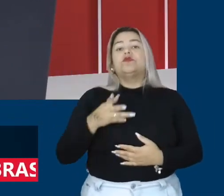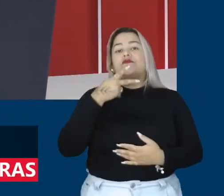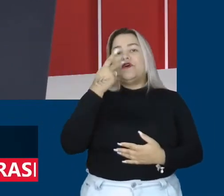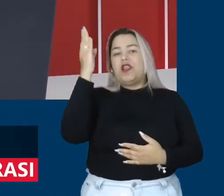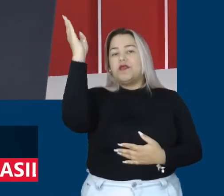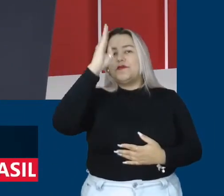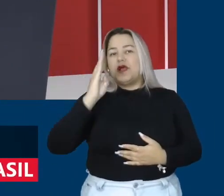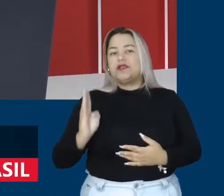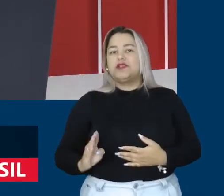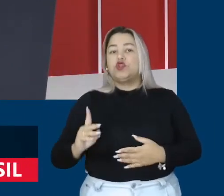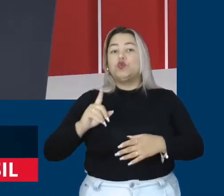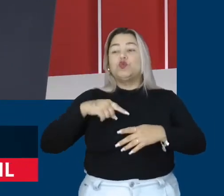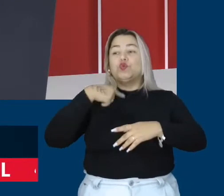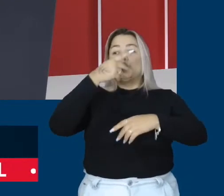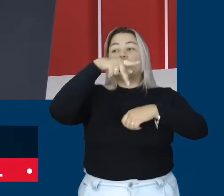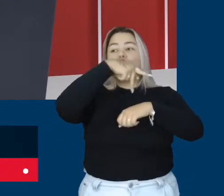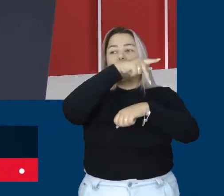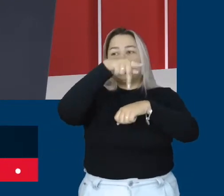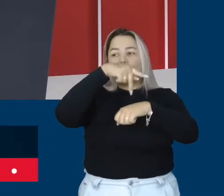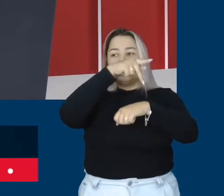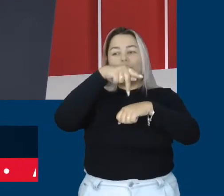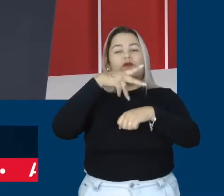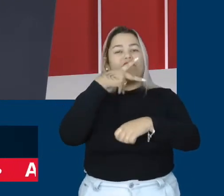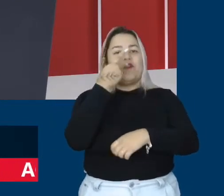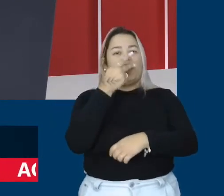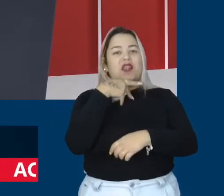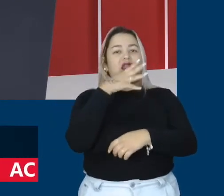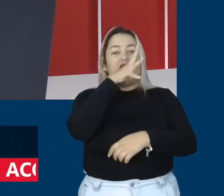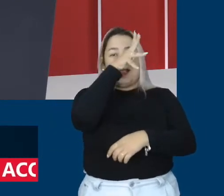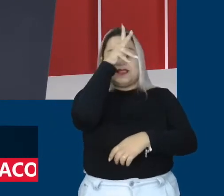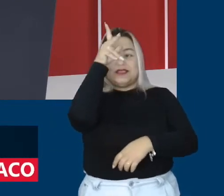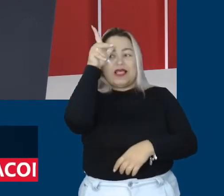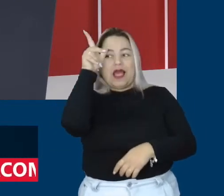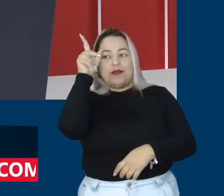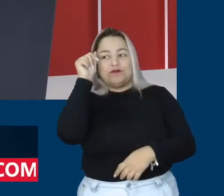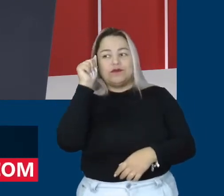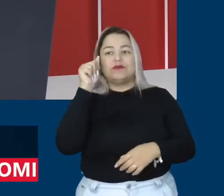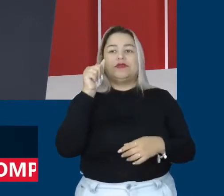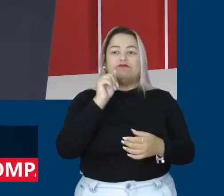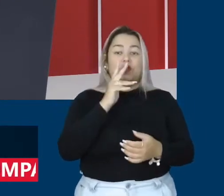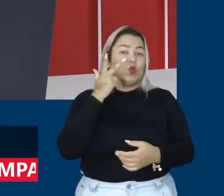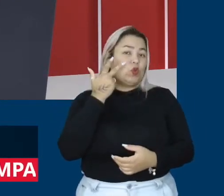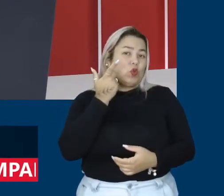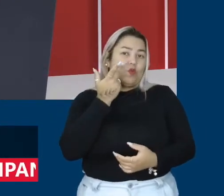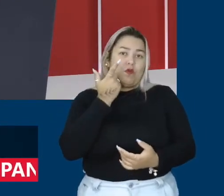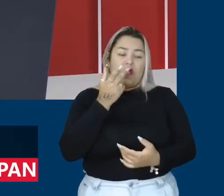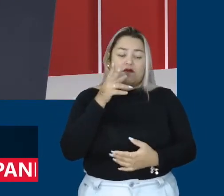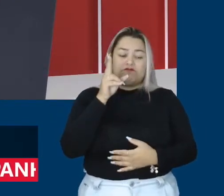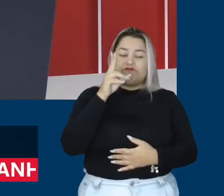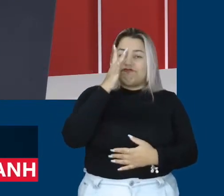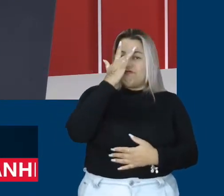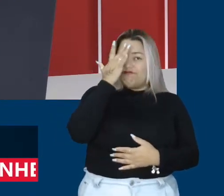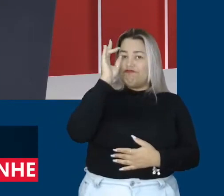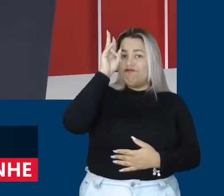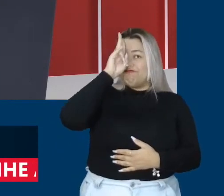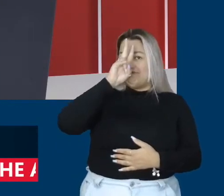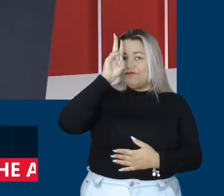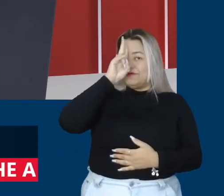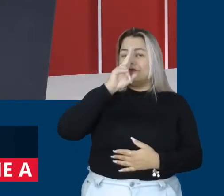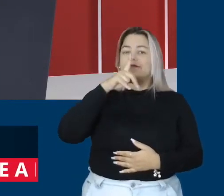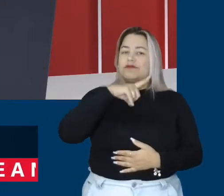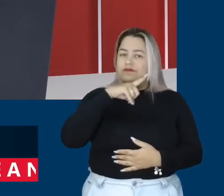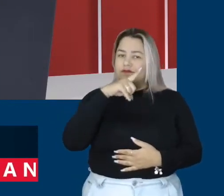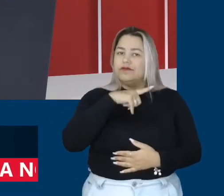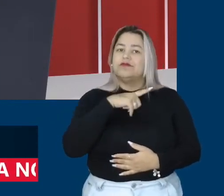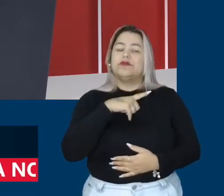Brasil, mundo afora, todo mundo vai falar da Amazônia, né? É quase que automático que as pessoas se lembrem da Amazônia, mas a gente também tem no